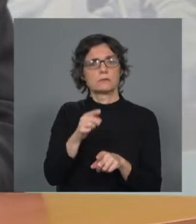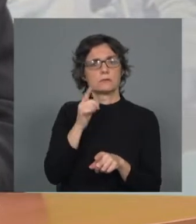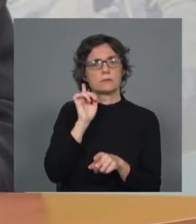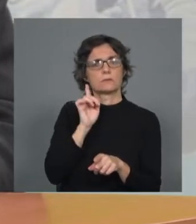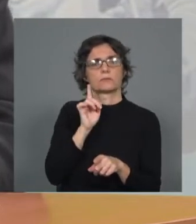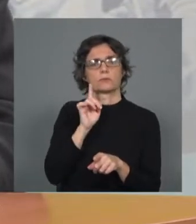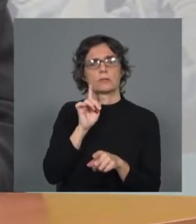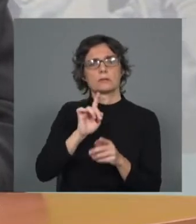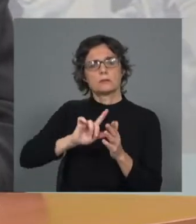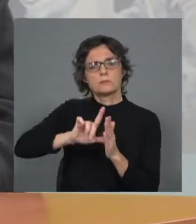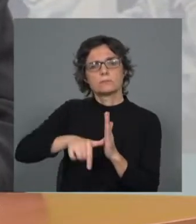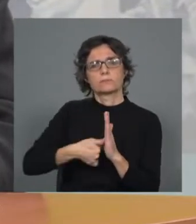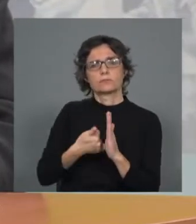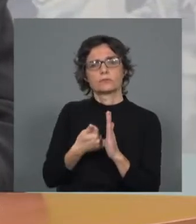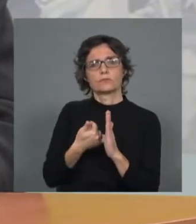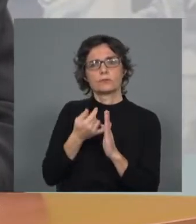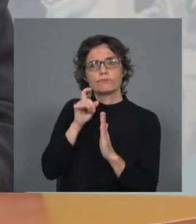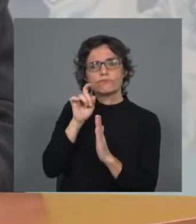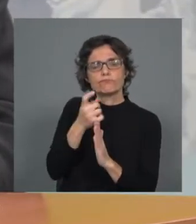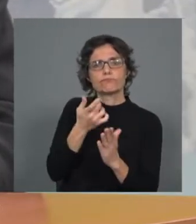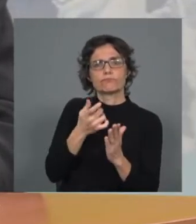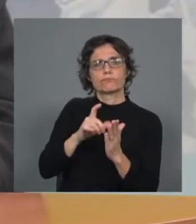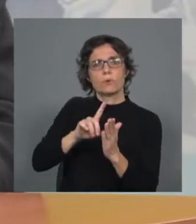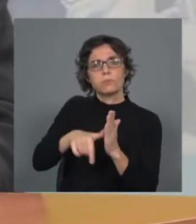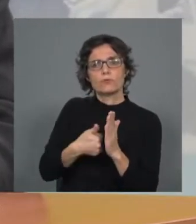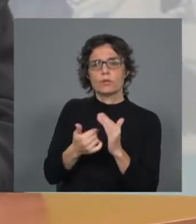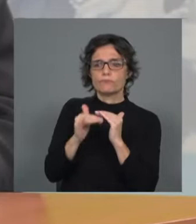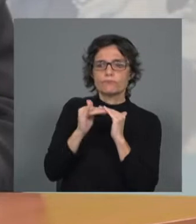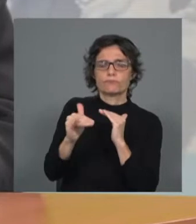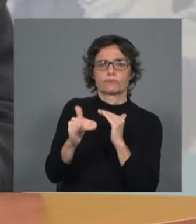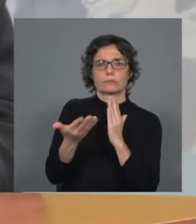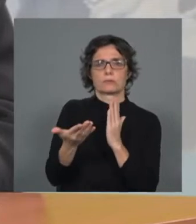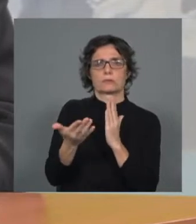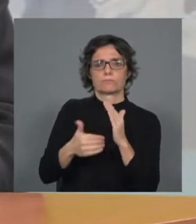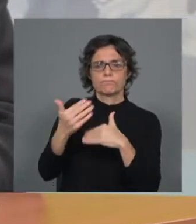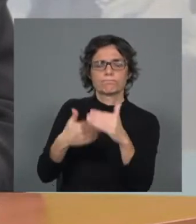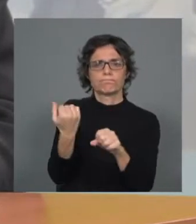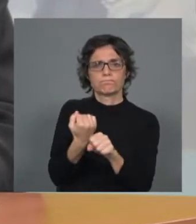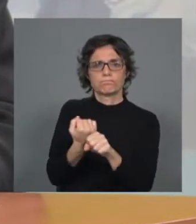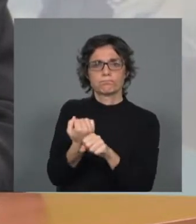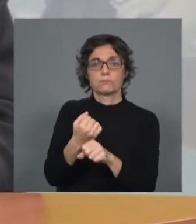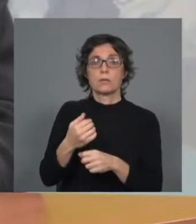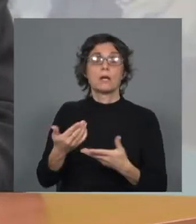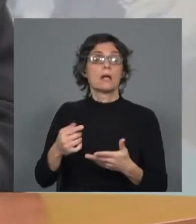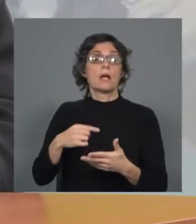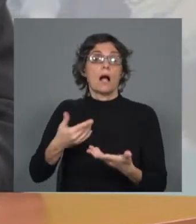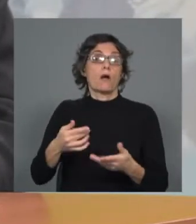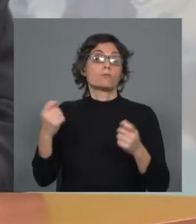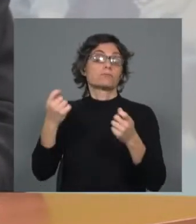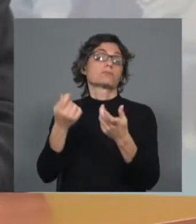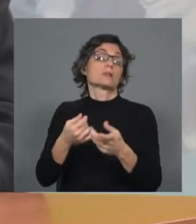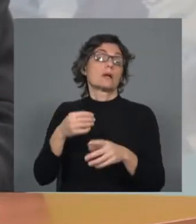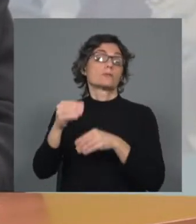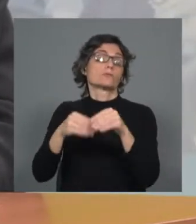projetos que sejam compartilhados e sustentáveis, isto é, nós campanha eleitoral é natural que venham em evidência